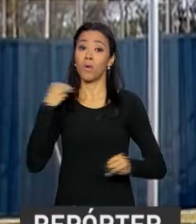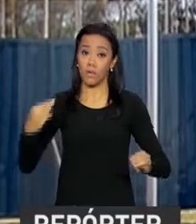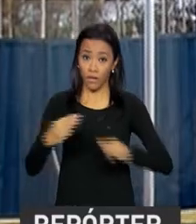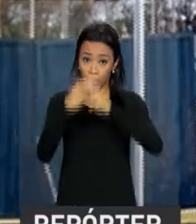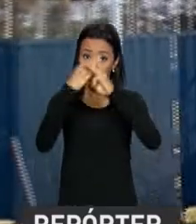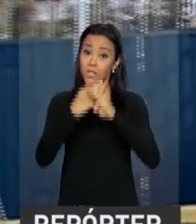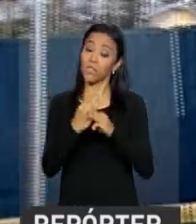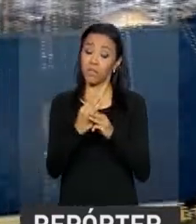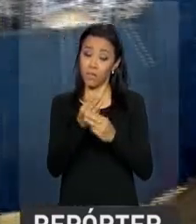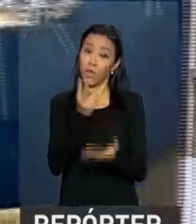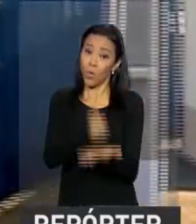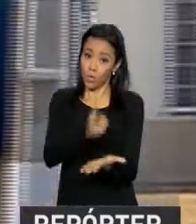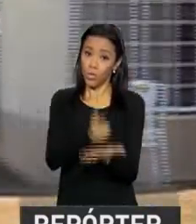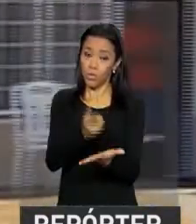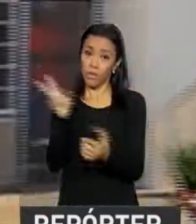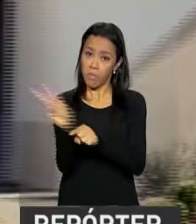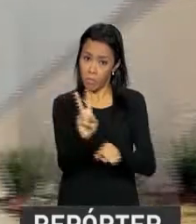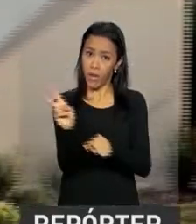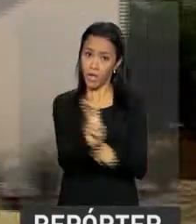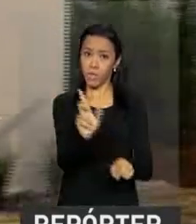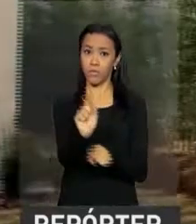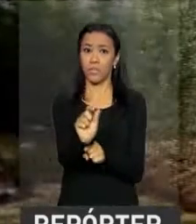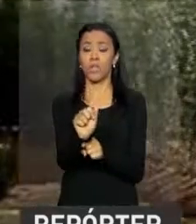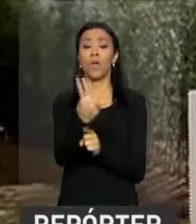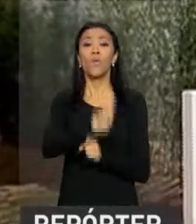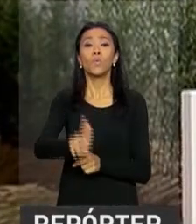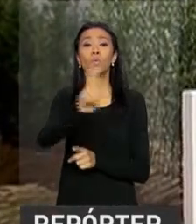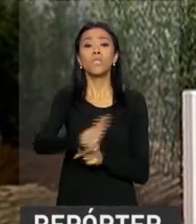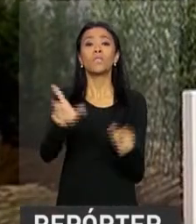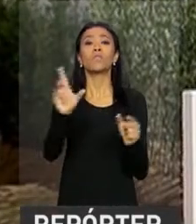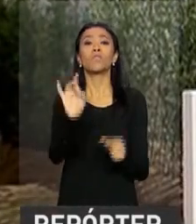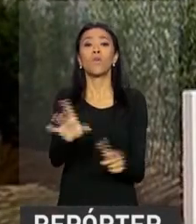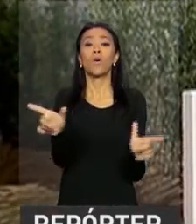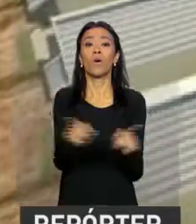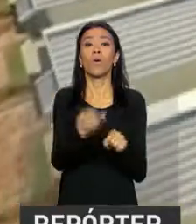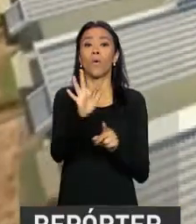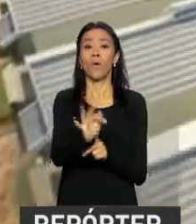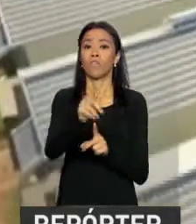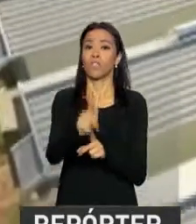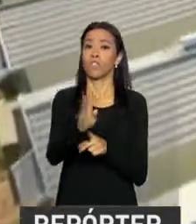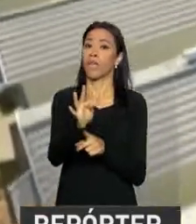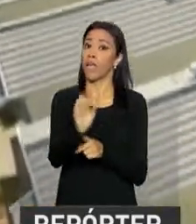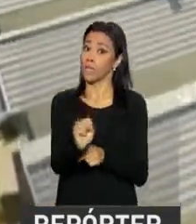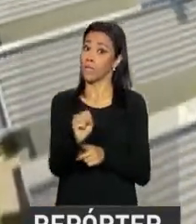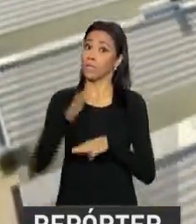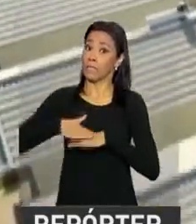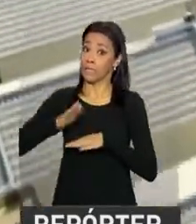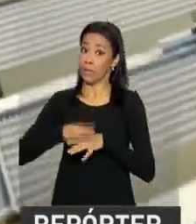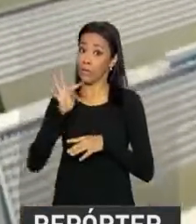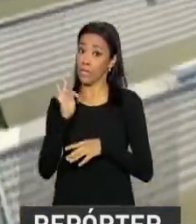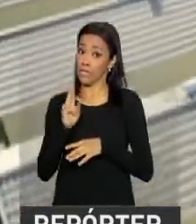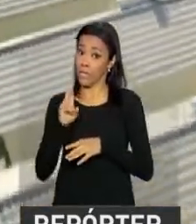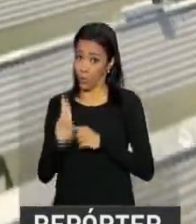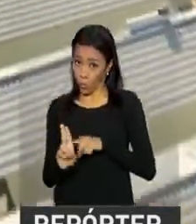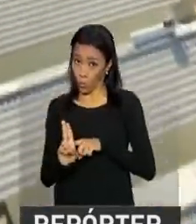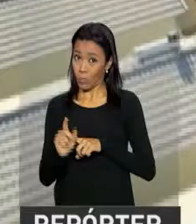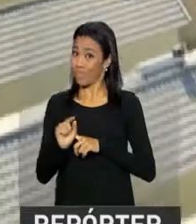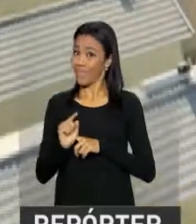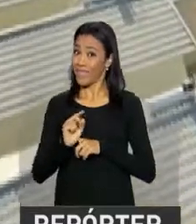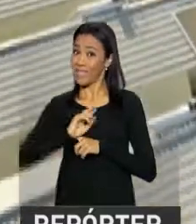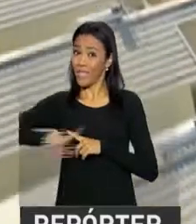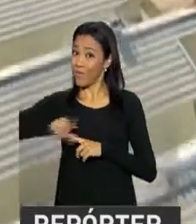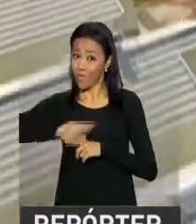oferecendo este tipo de empréstimo utilizando apenas os recursos do fgts para o tribunal de contas da união este financiamento é